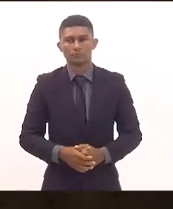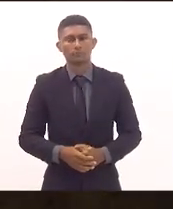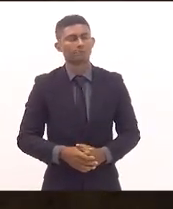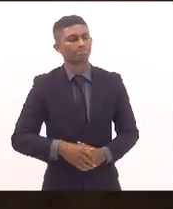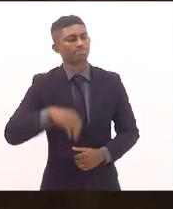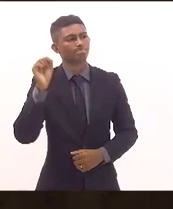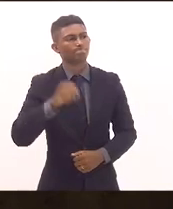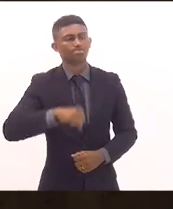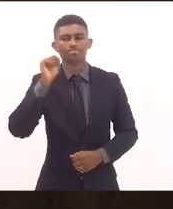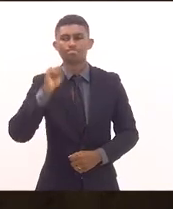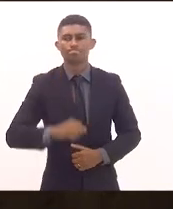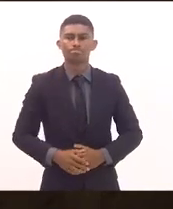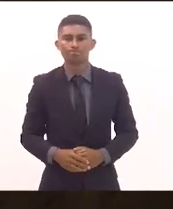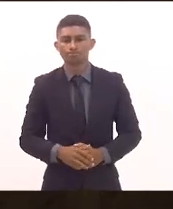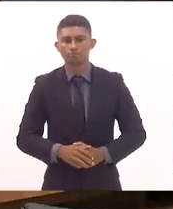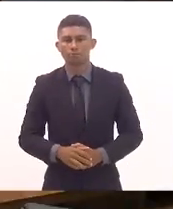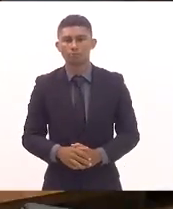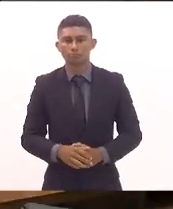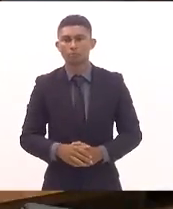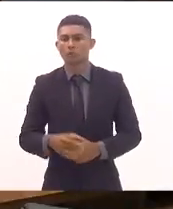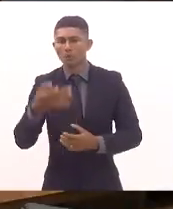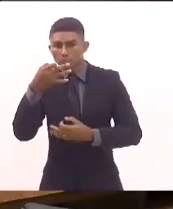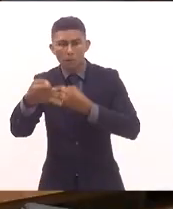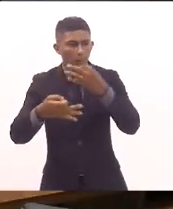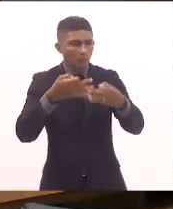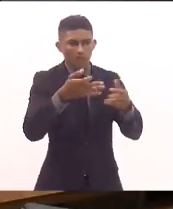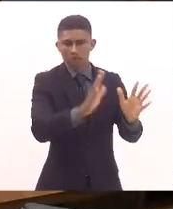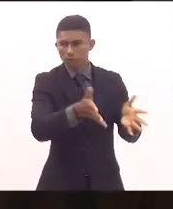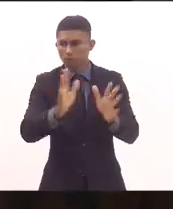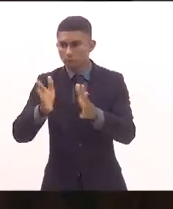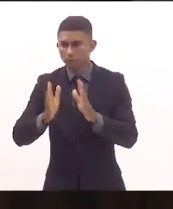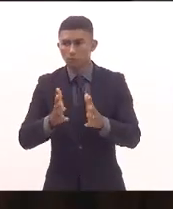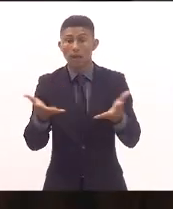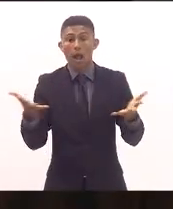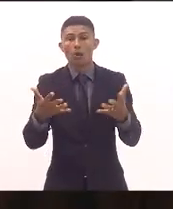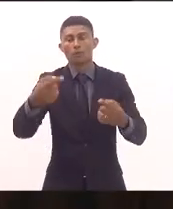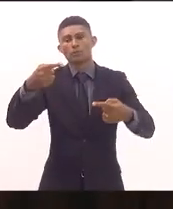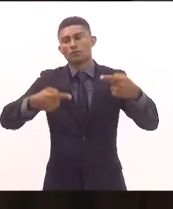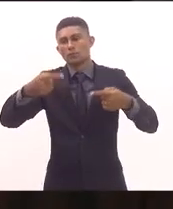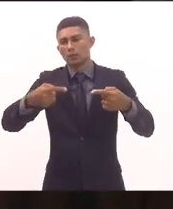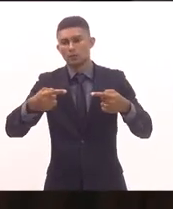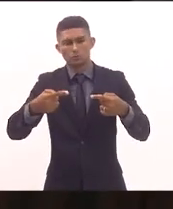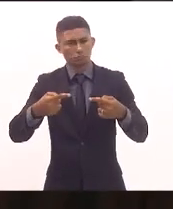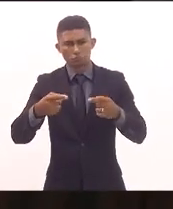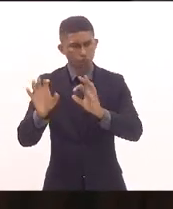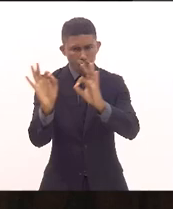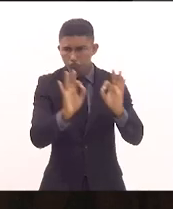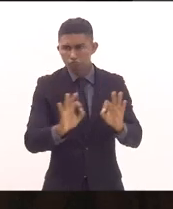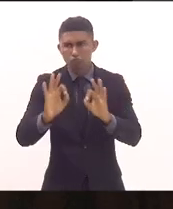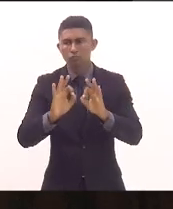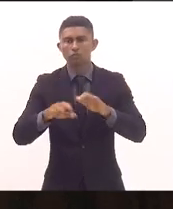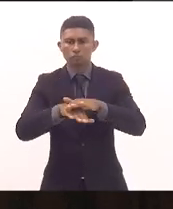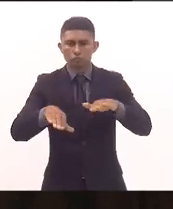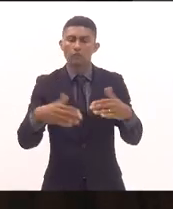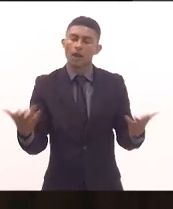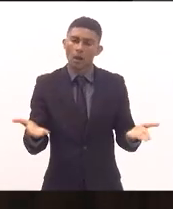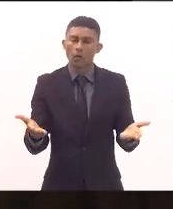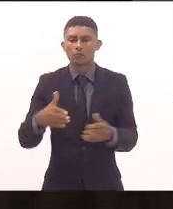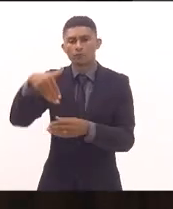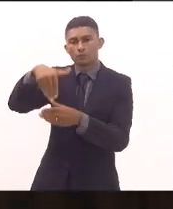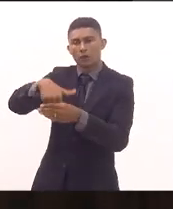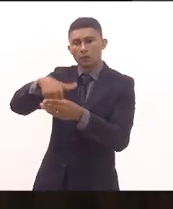Favorável, presidente. Os pareceres emitidos em discussão. Não havendo quem queira discutir, encerrada a discussão em